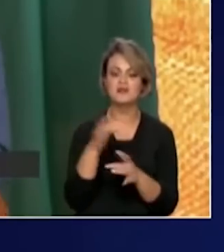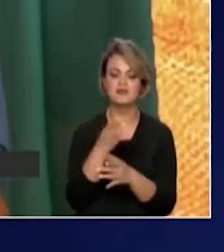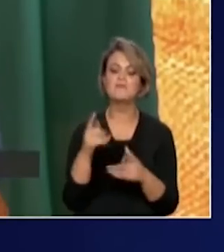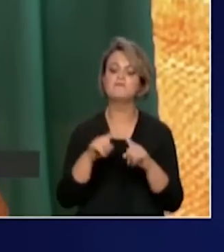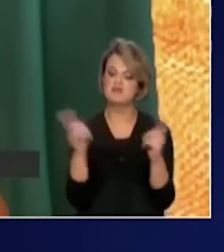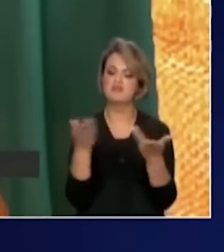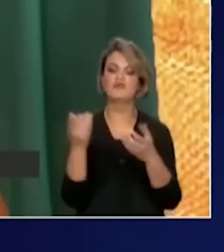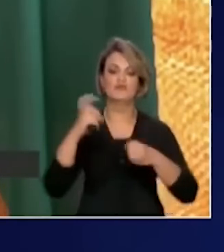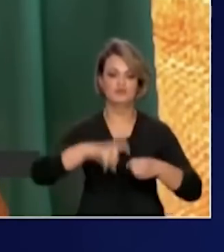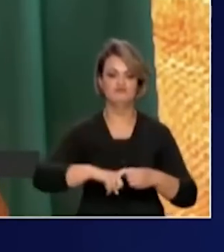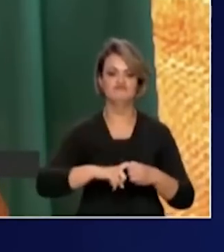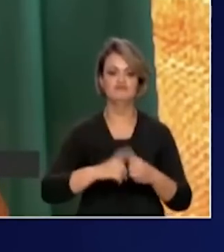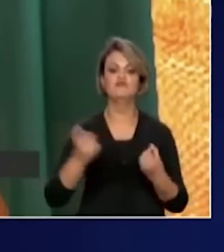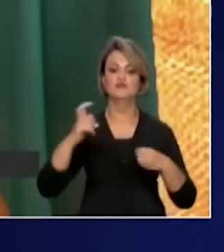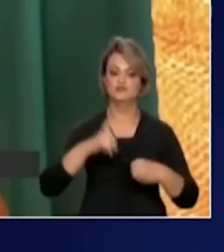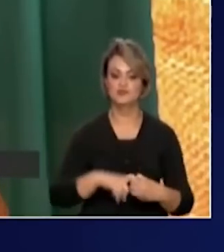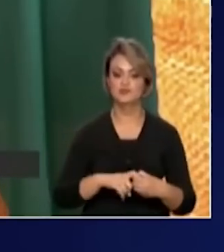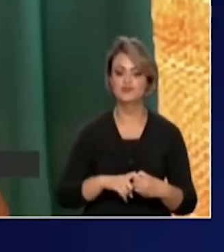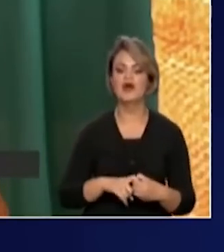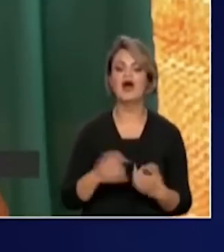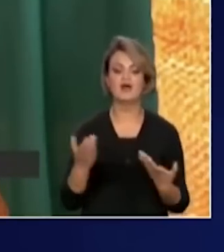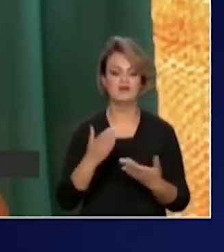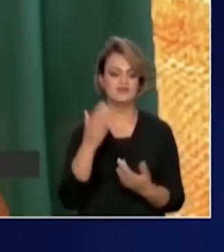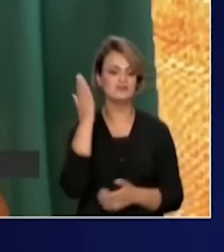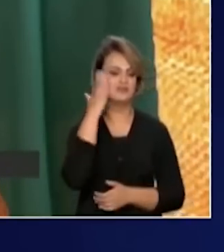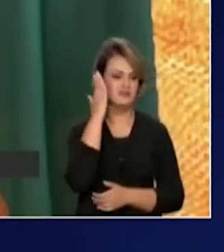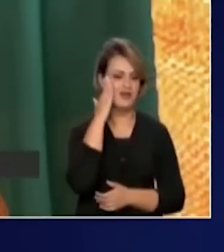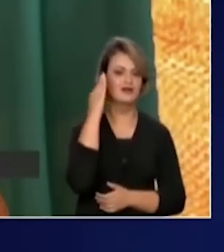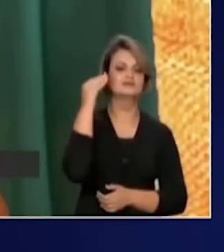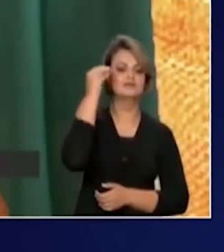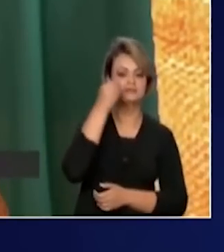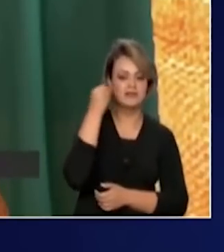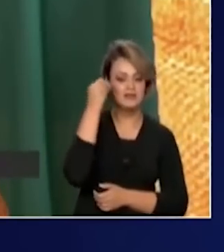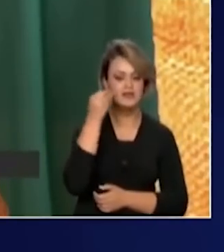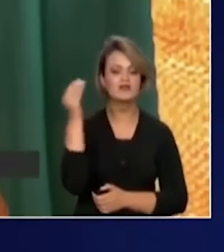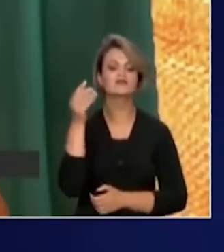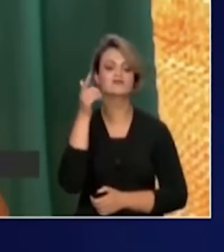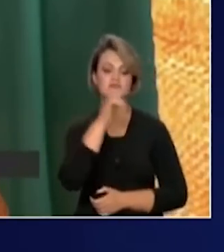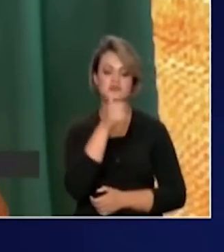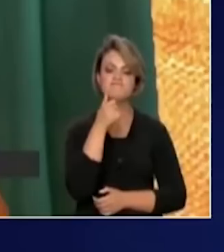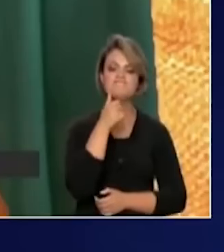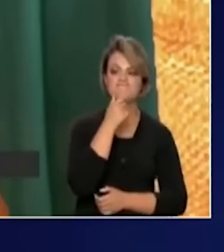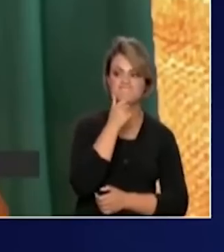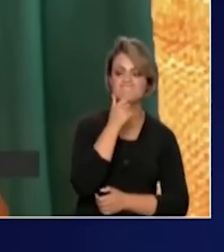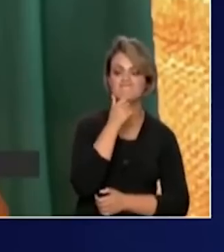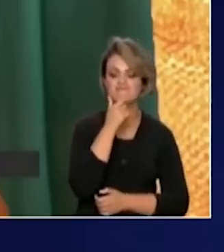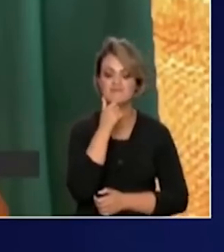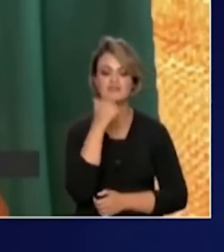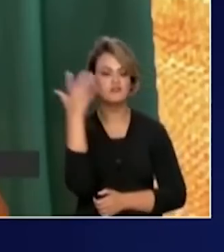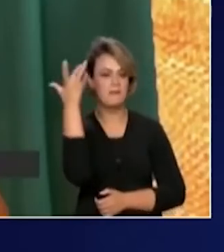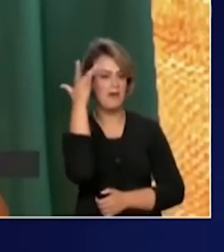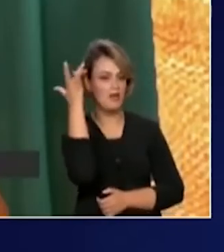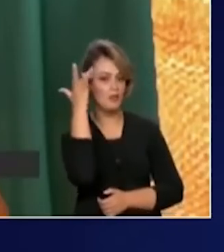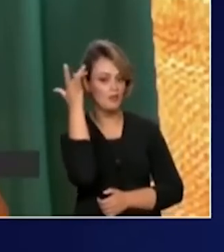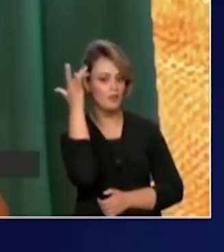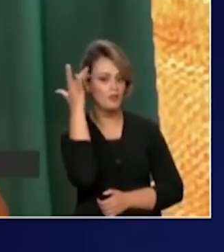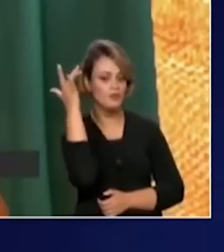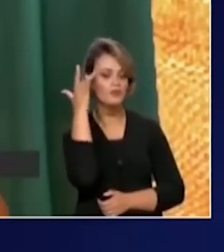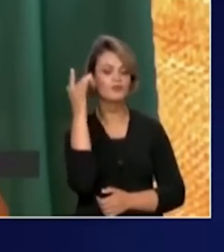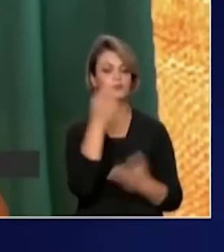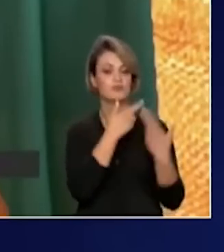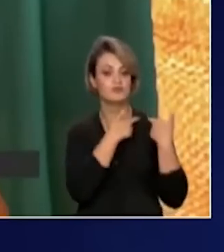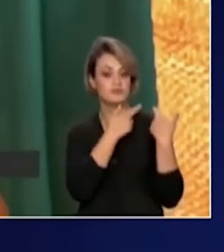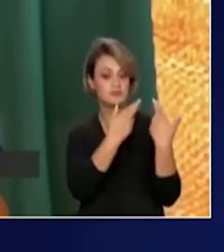E nós agora estamos voltando mais calejado, mais preparado, mais maduro,